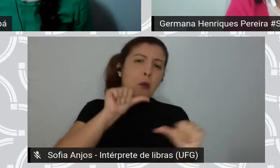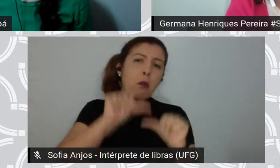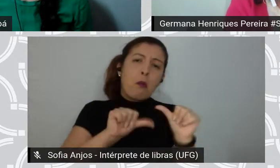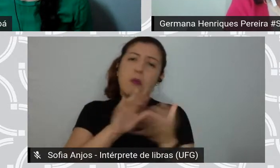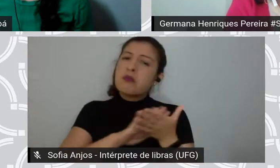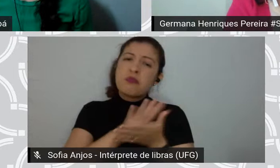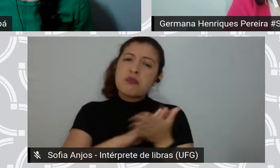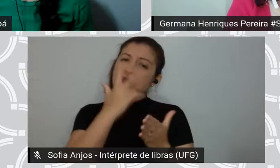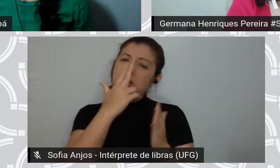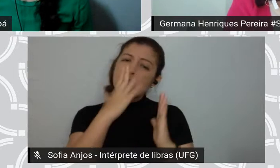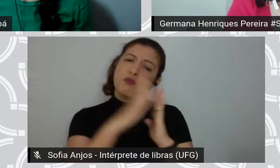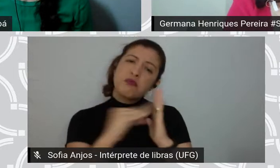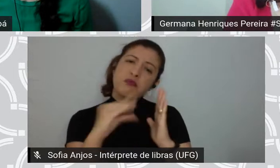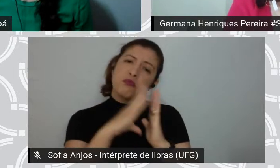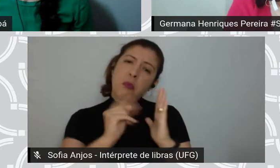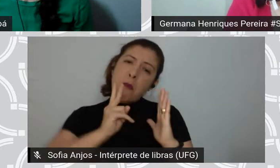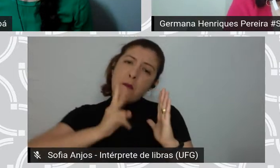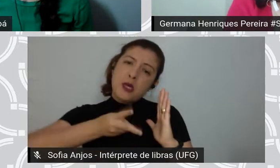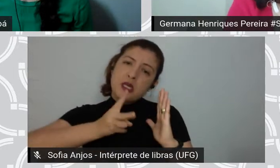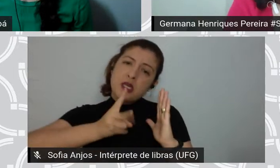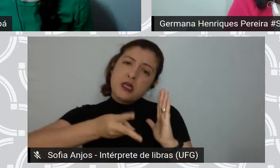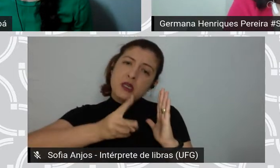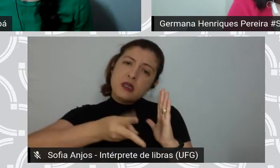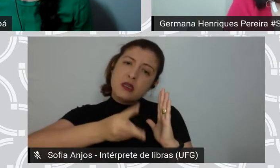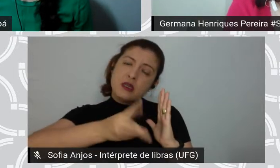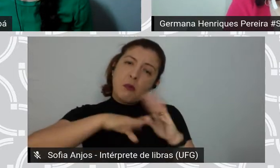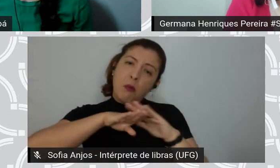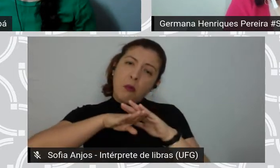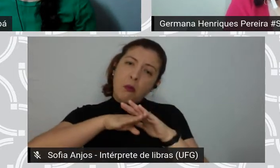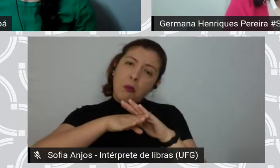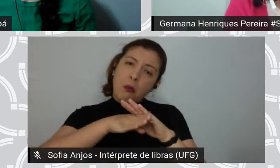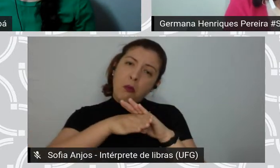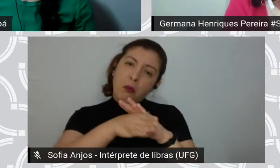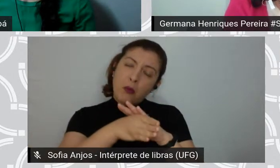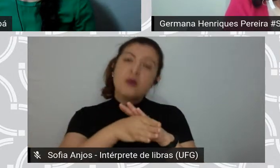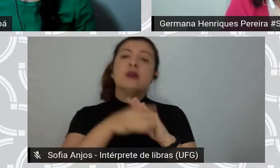né? Ela permanece sempre aquém